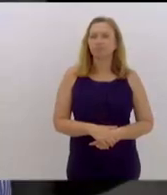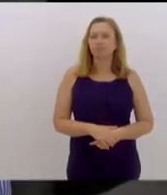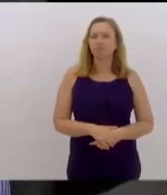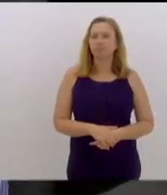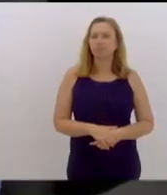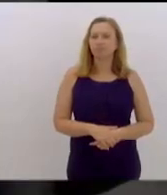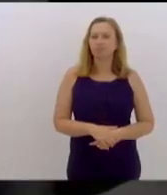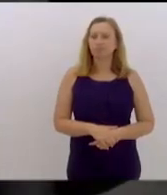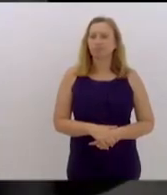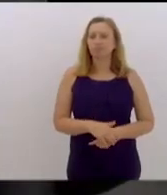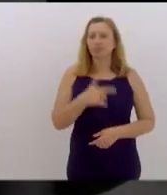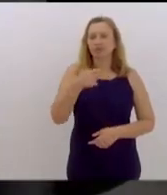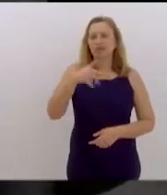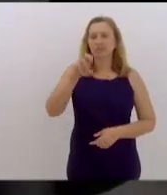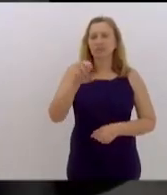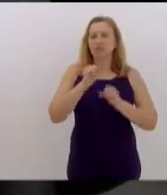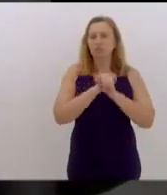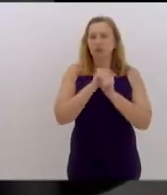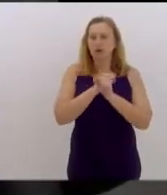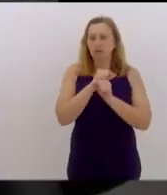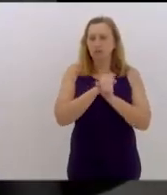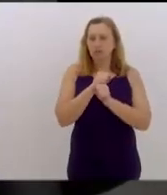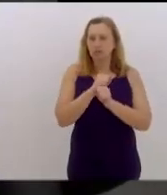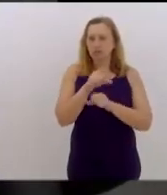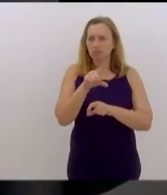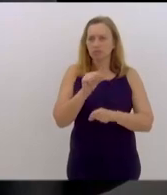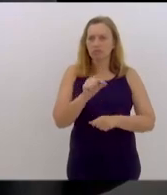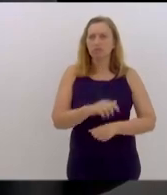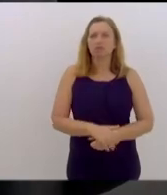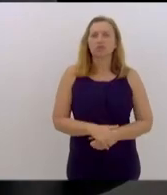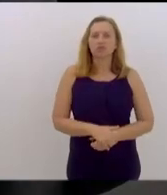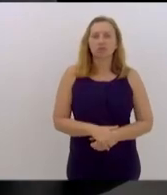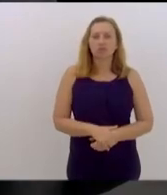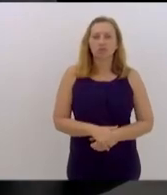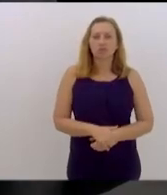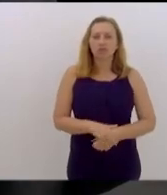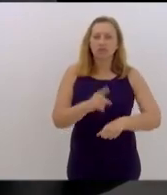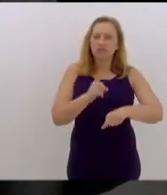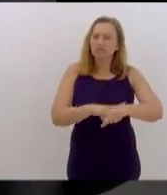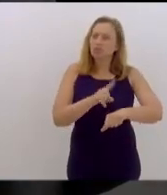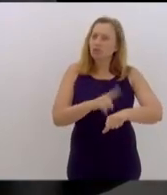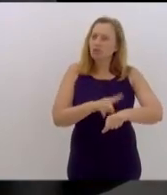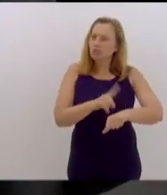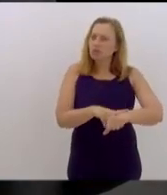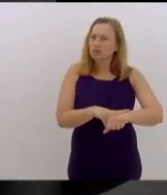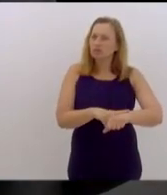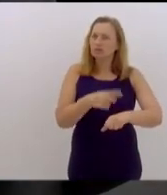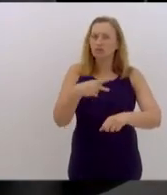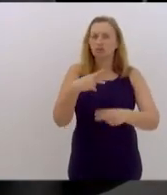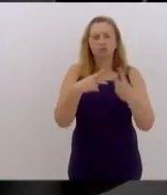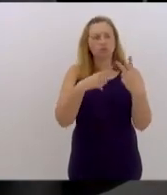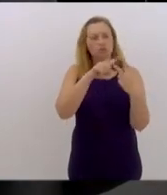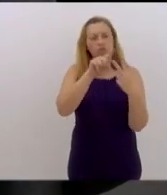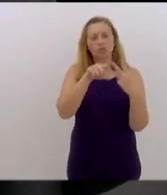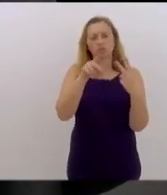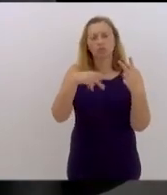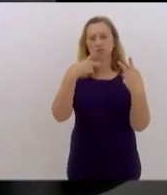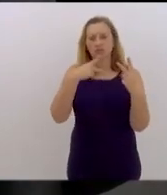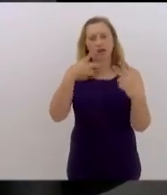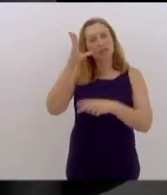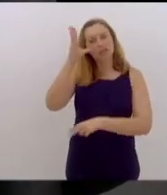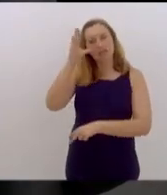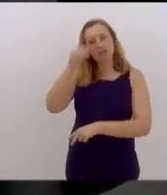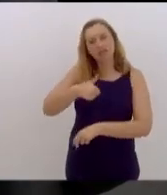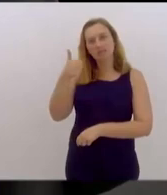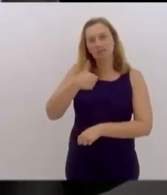por uma decisão em 25 anos mas eu queria nesse momento fazer duas ponderações primeiro eu achava interessante